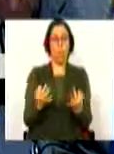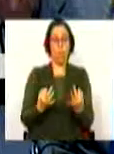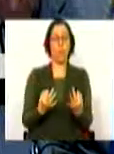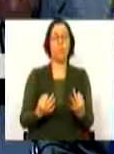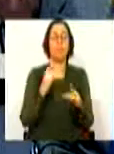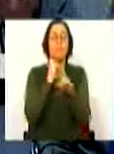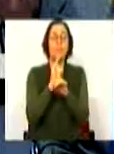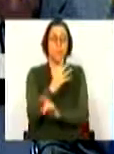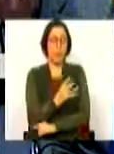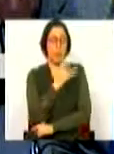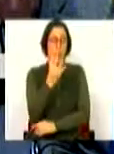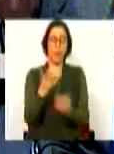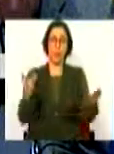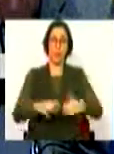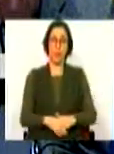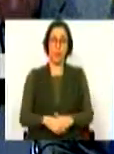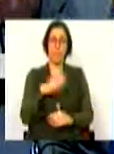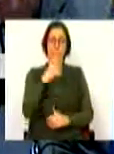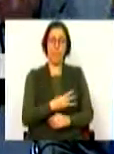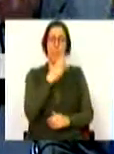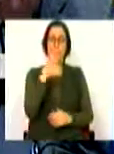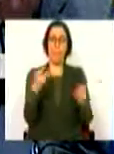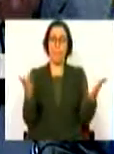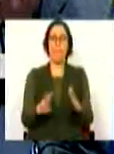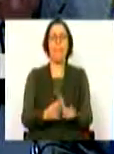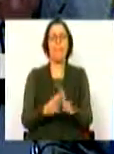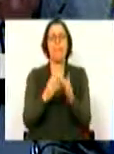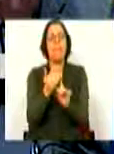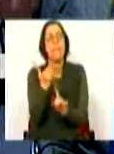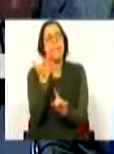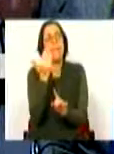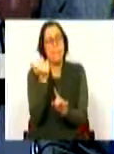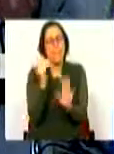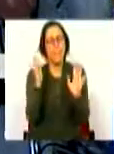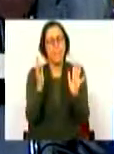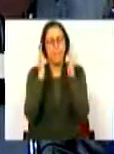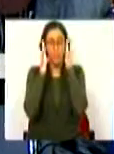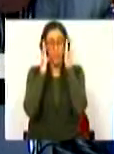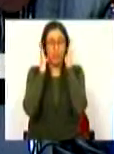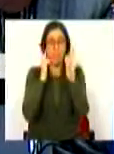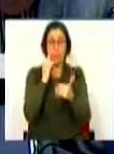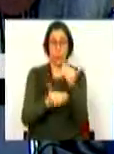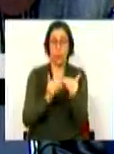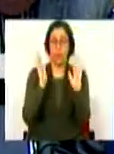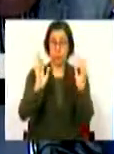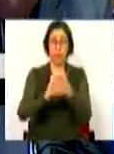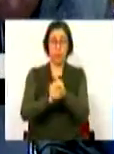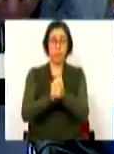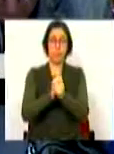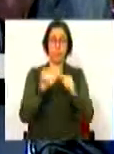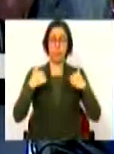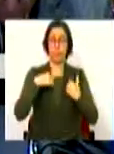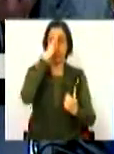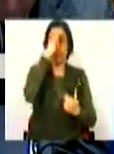ao longo destes 4 anos, ou destes 3 anos, e que é insuficiente e por isso é necessário prolongar. Aquilo que